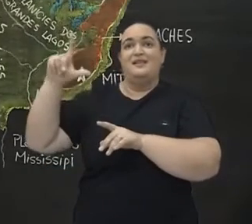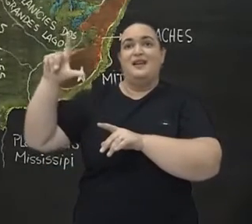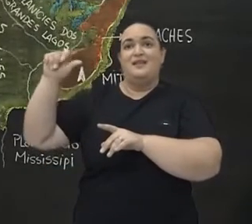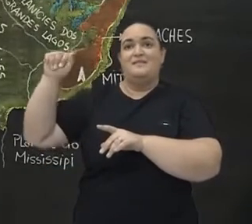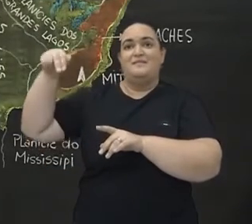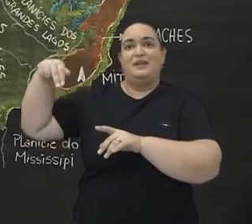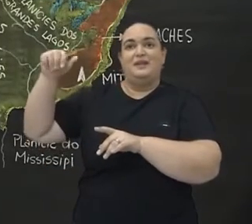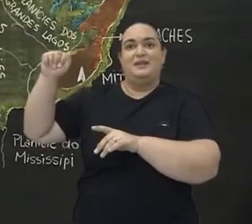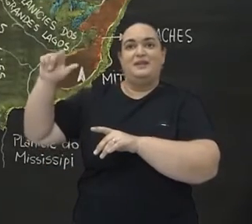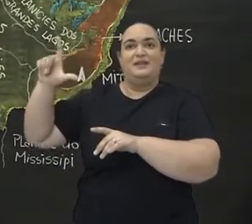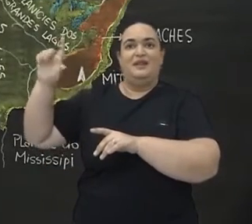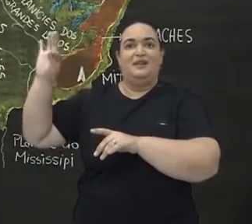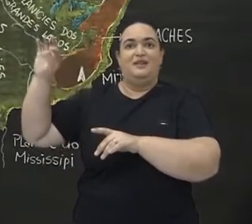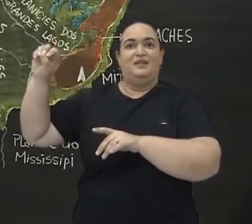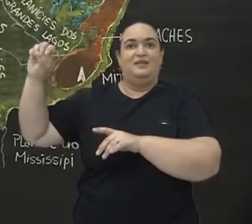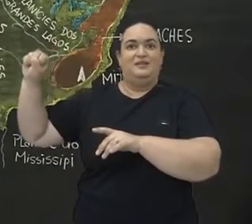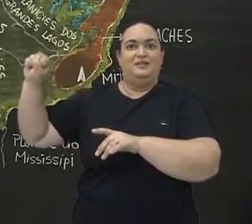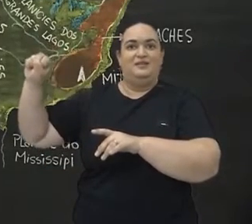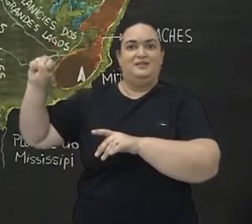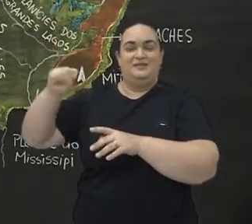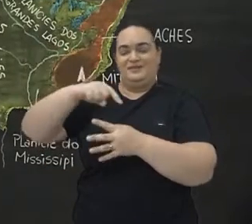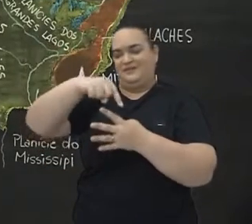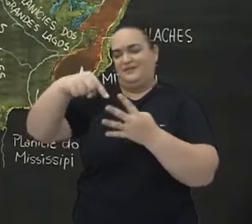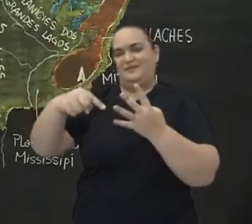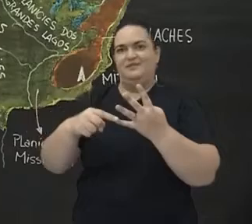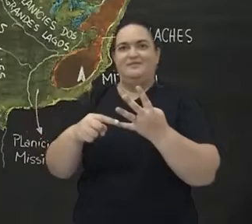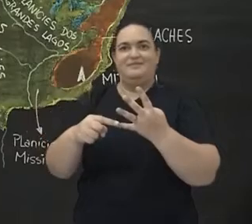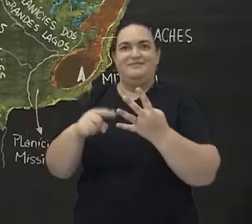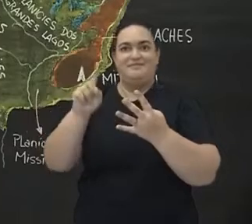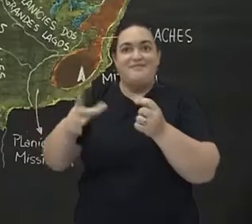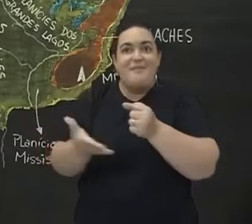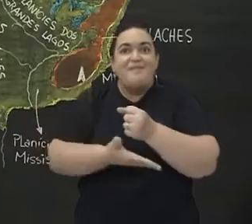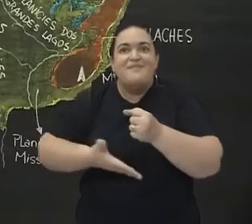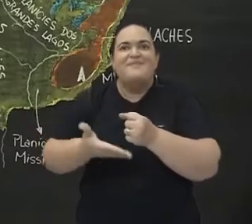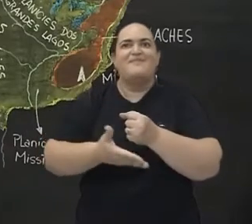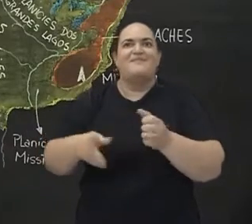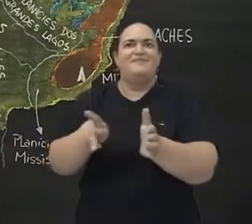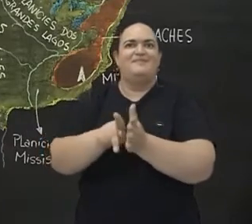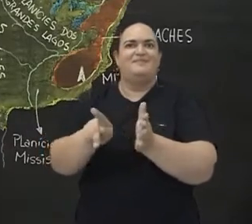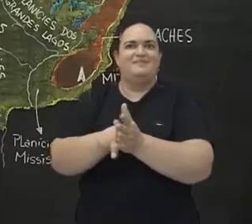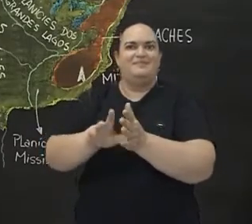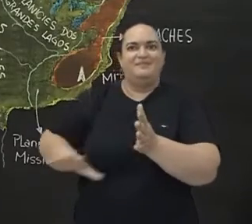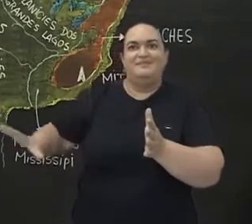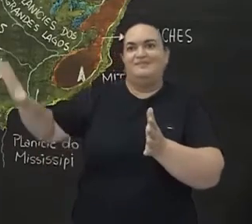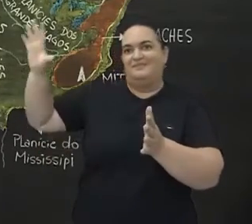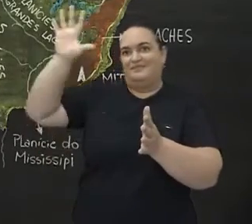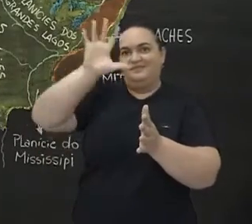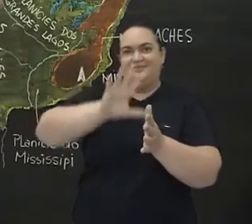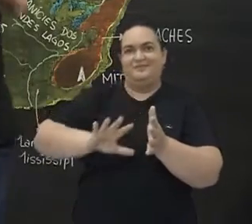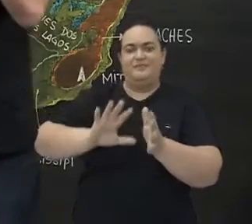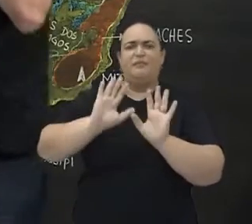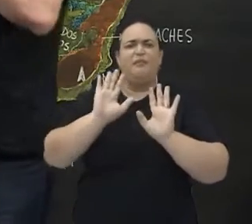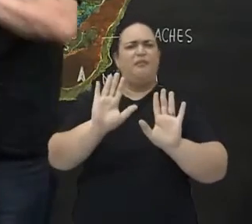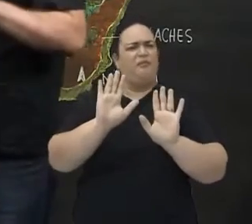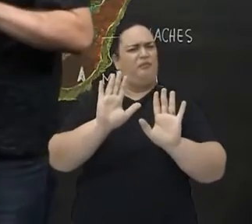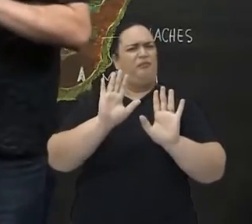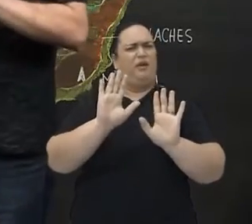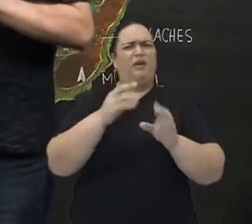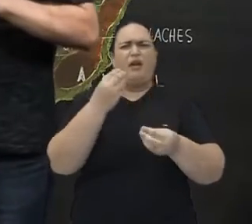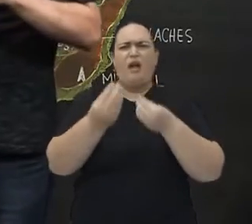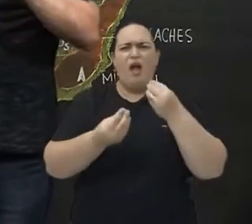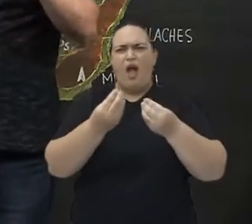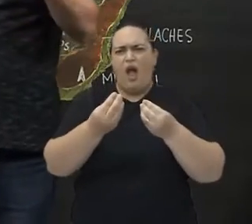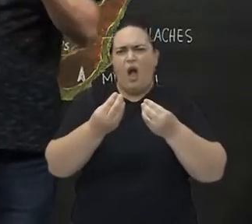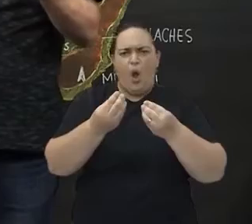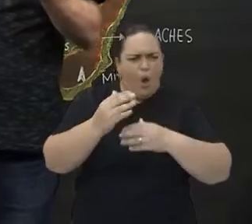planaltos. Então nós temos basicamente essas 4 unidades de relevo. Mas afinal, como se desenvolveram? Como que